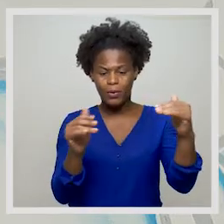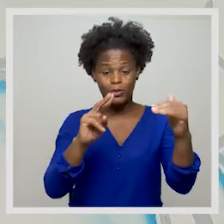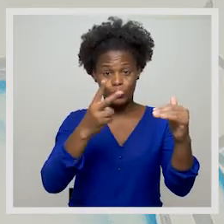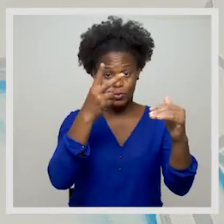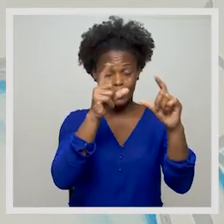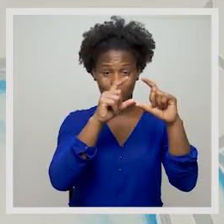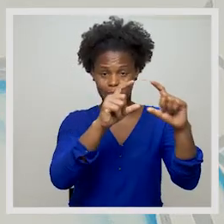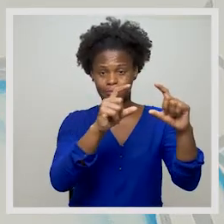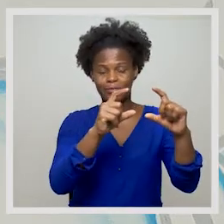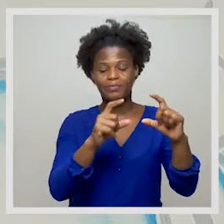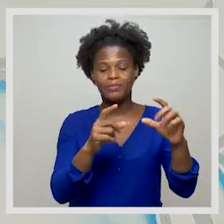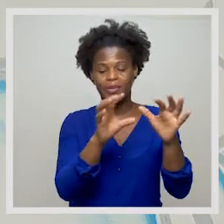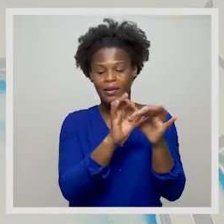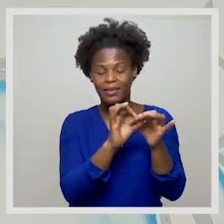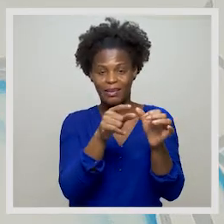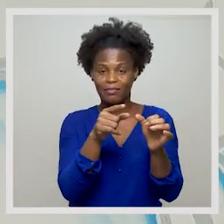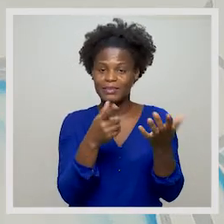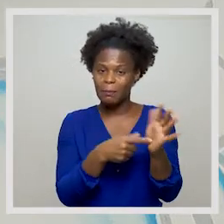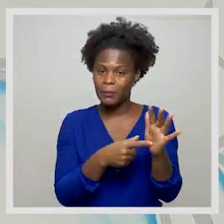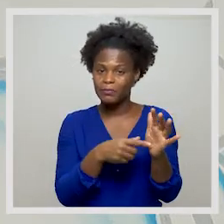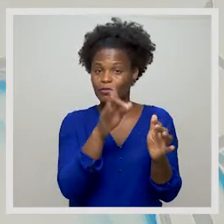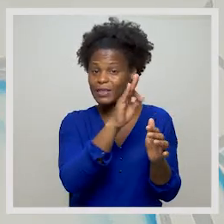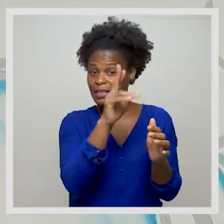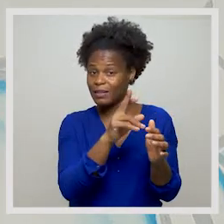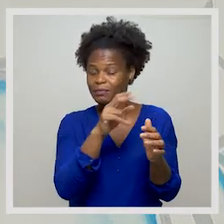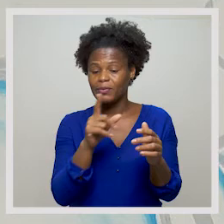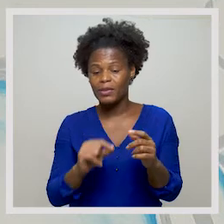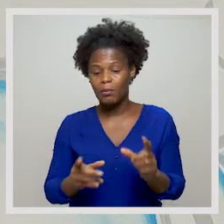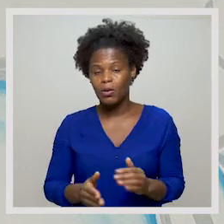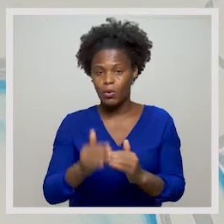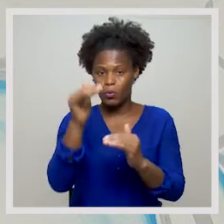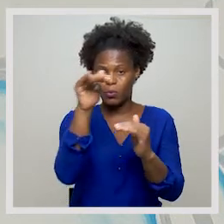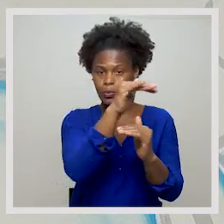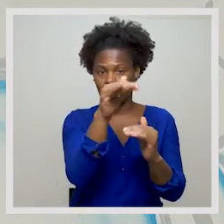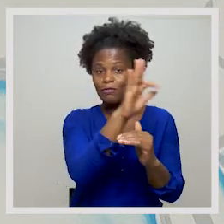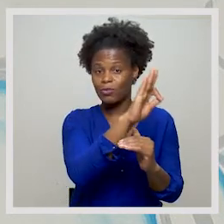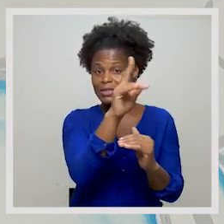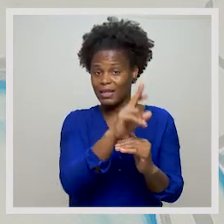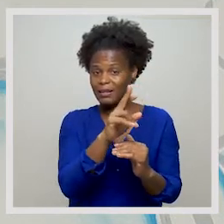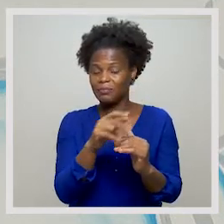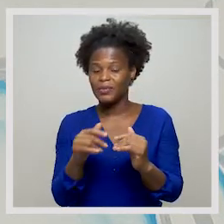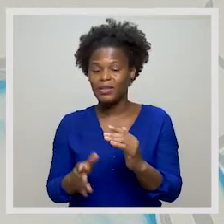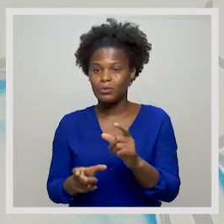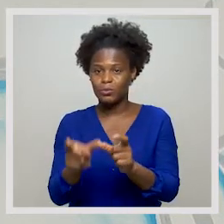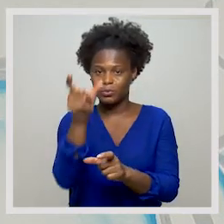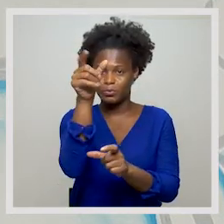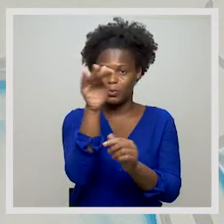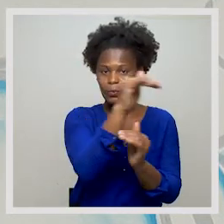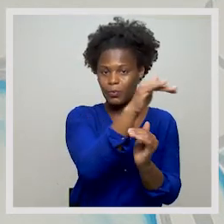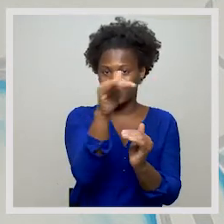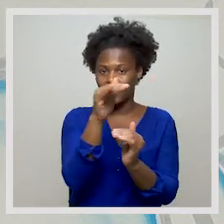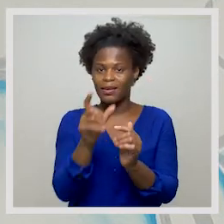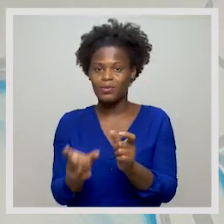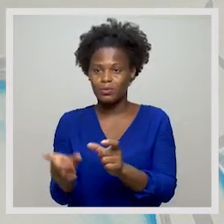sua frequência relativa, neste caso. Esta também é proporcional à sua frequência relativa e